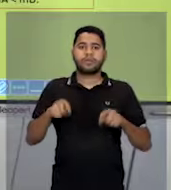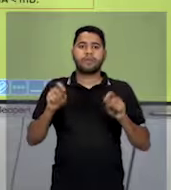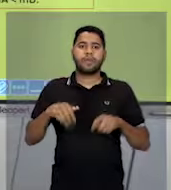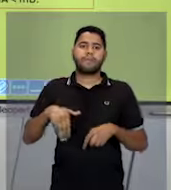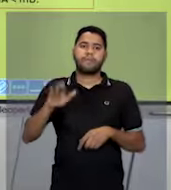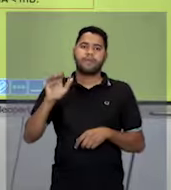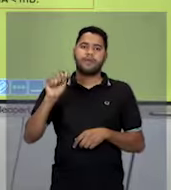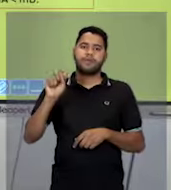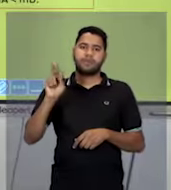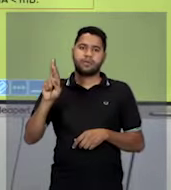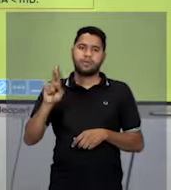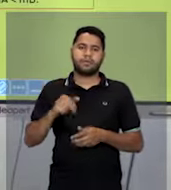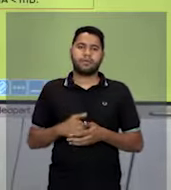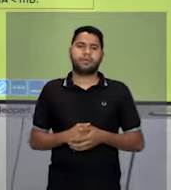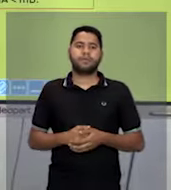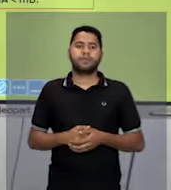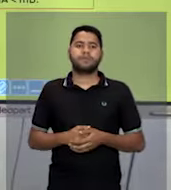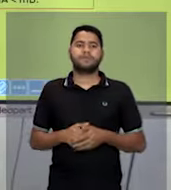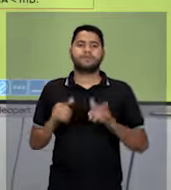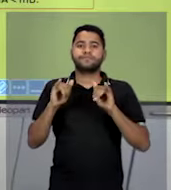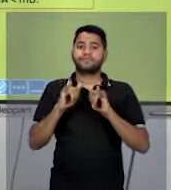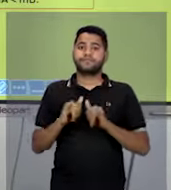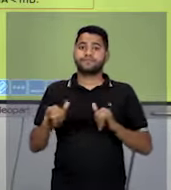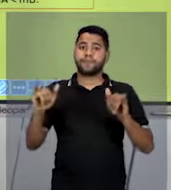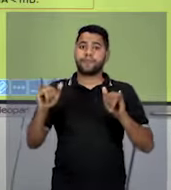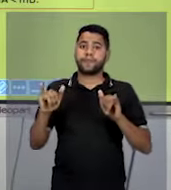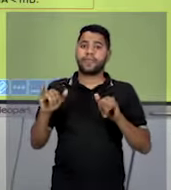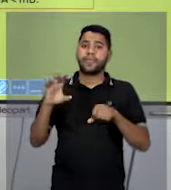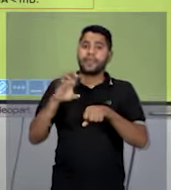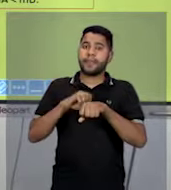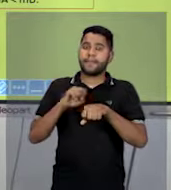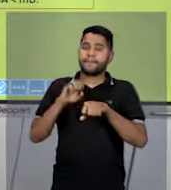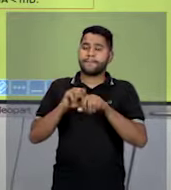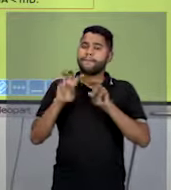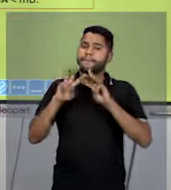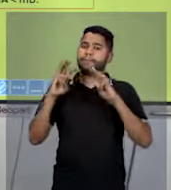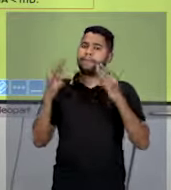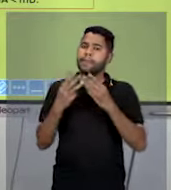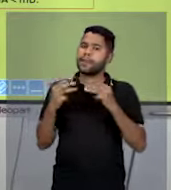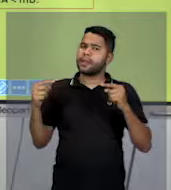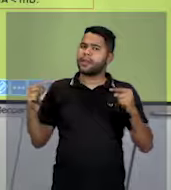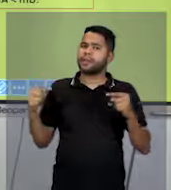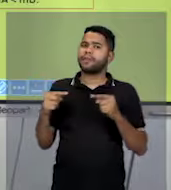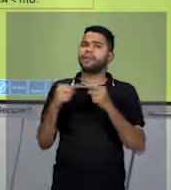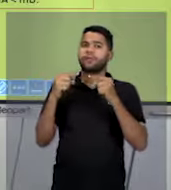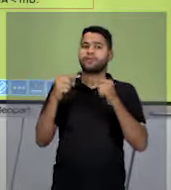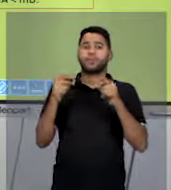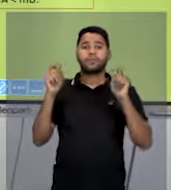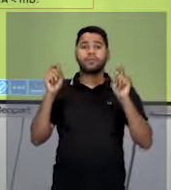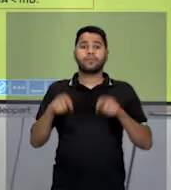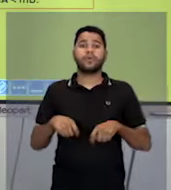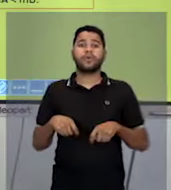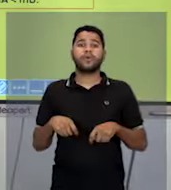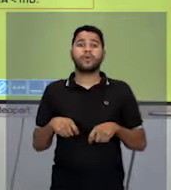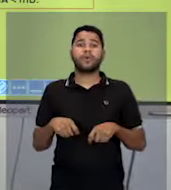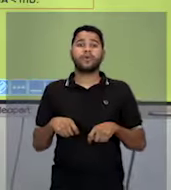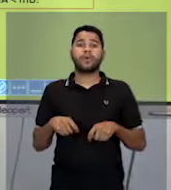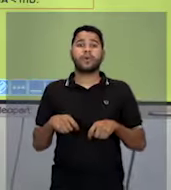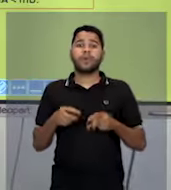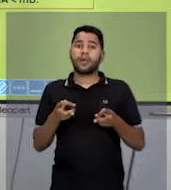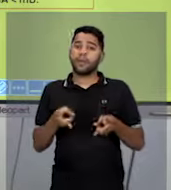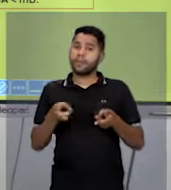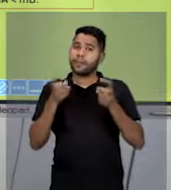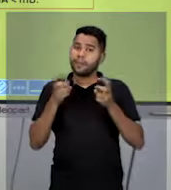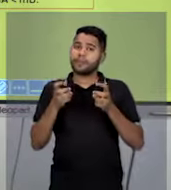dentro. Então, como ele diz aqui que a massa de ar é proporcional ao seu volume, nós podemos ter essa percepção